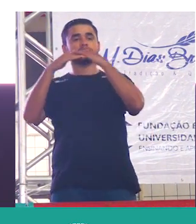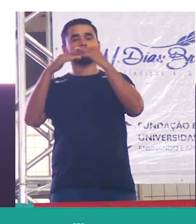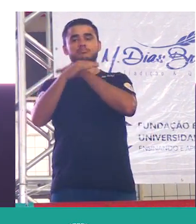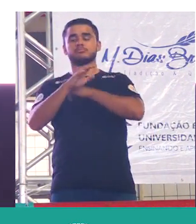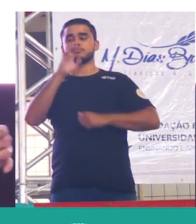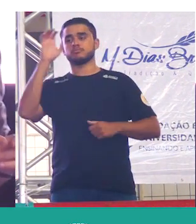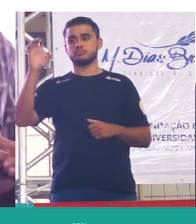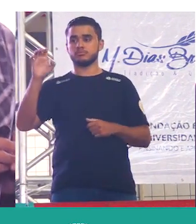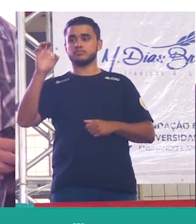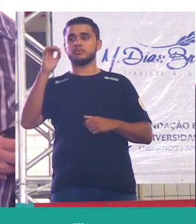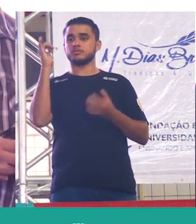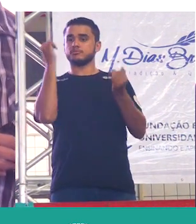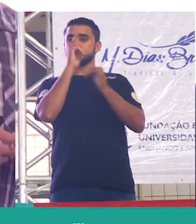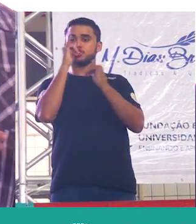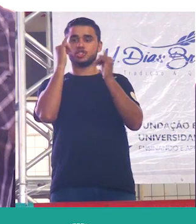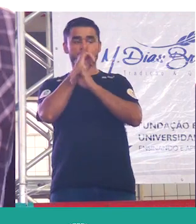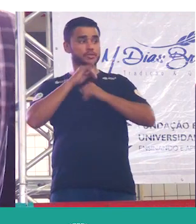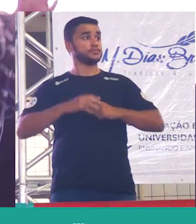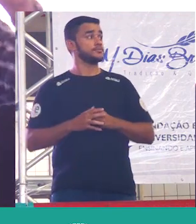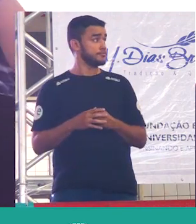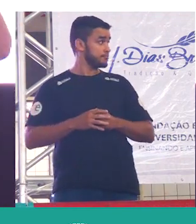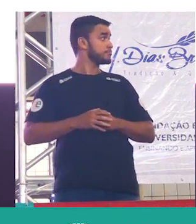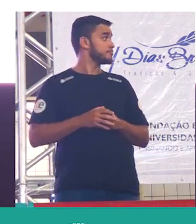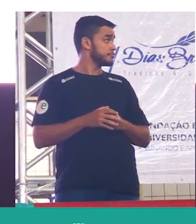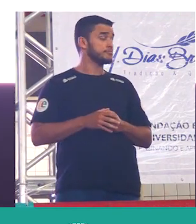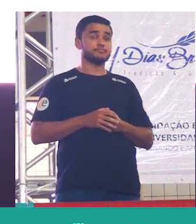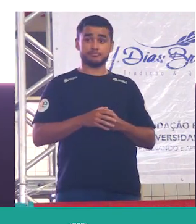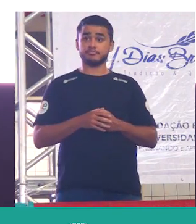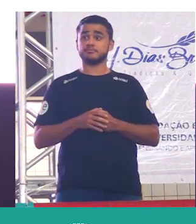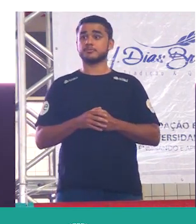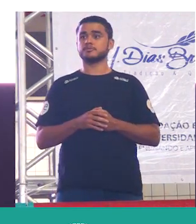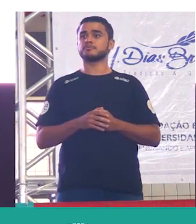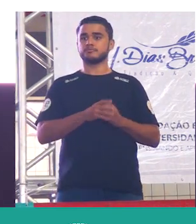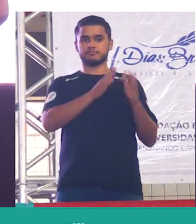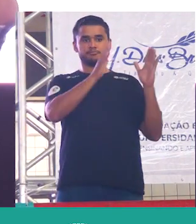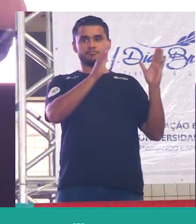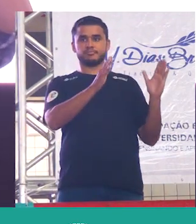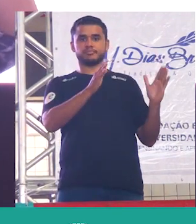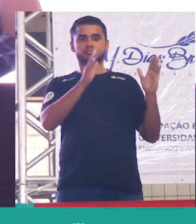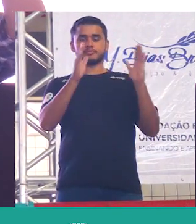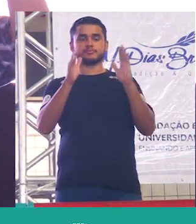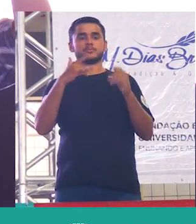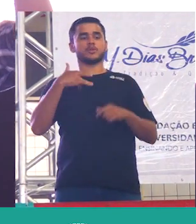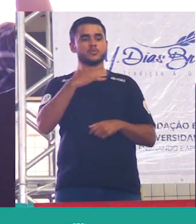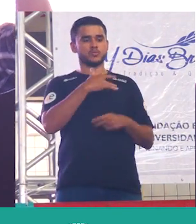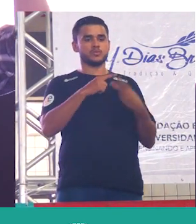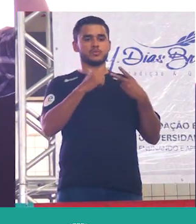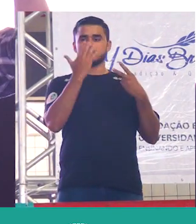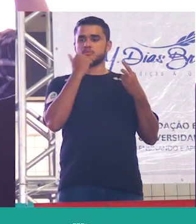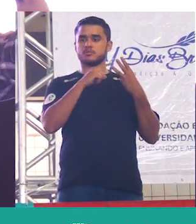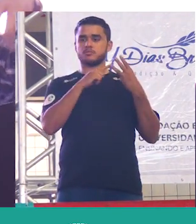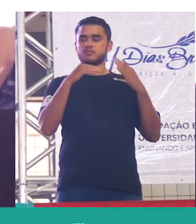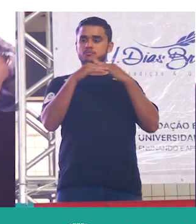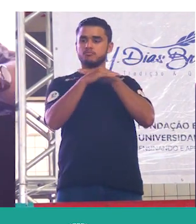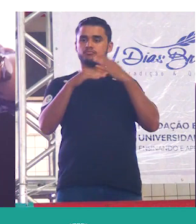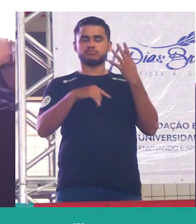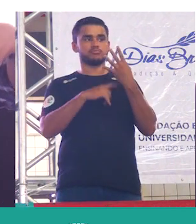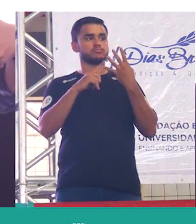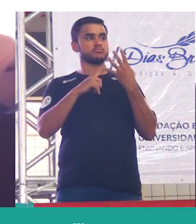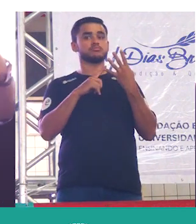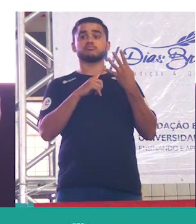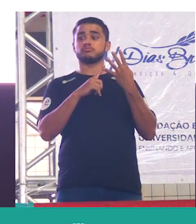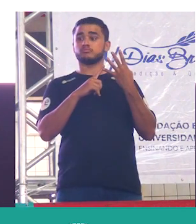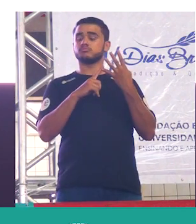é energia. Então seriam 4 setores: saúde, alimentação, transporte e energia, que